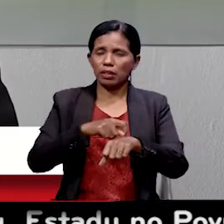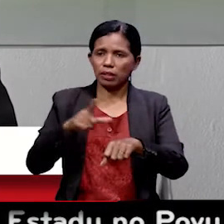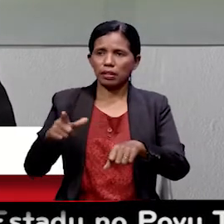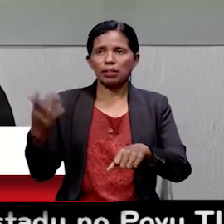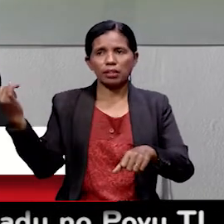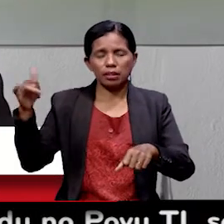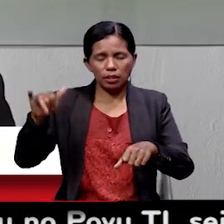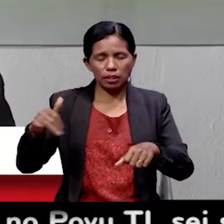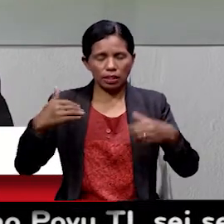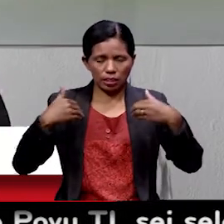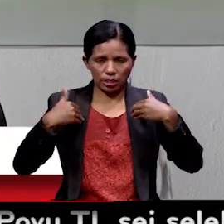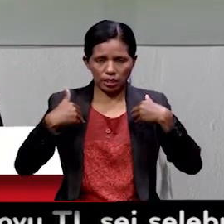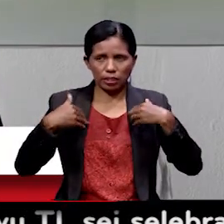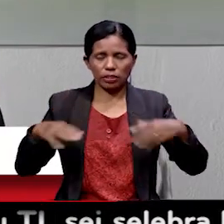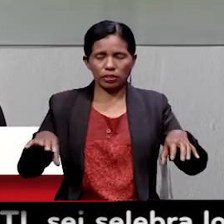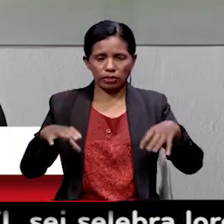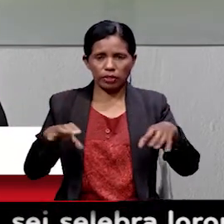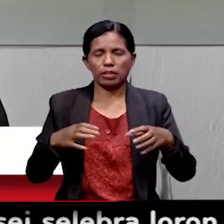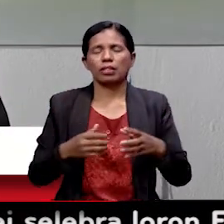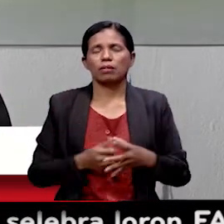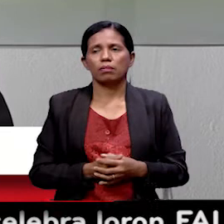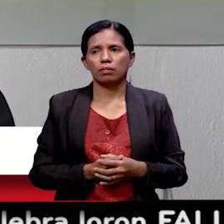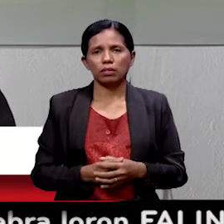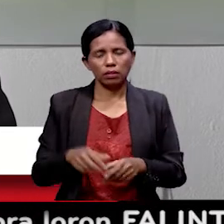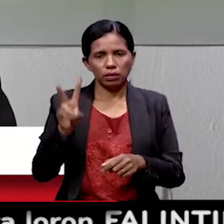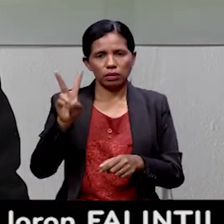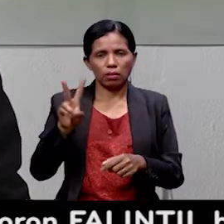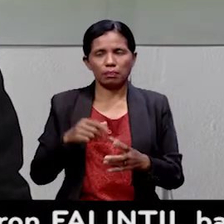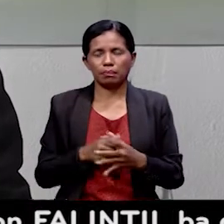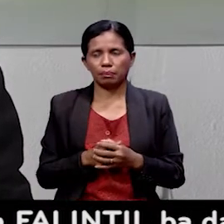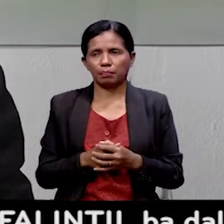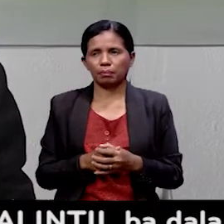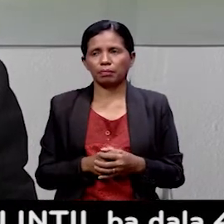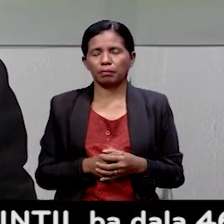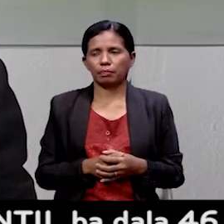sira e a posição opcional, rua de.